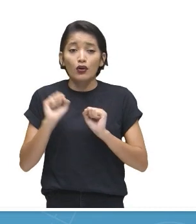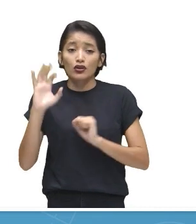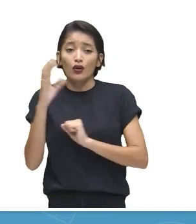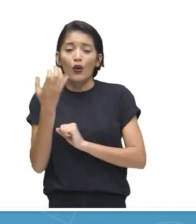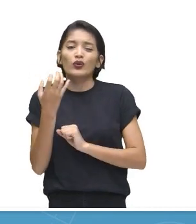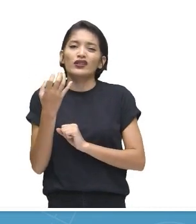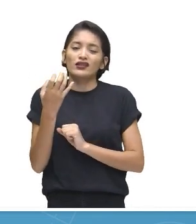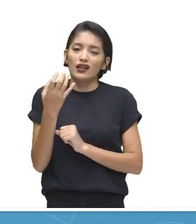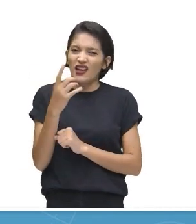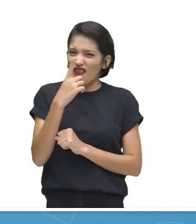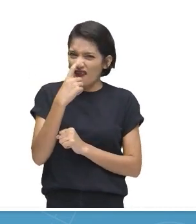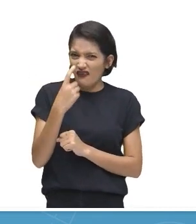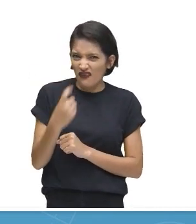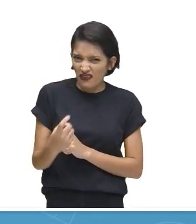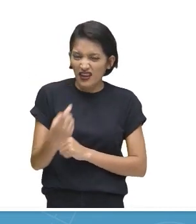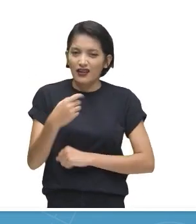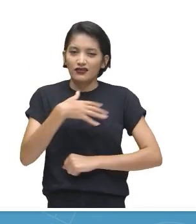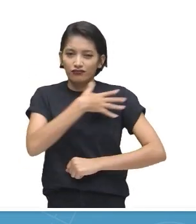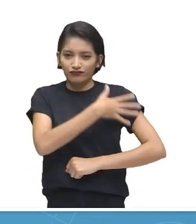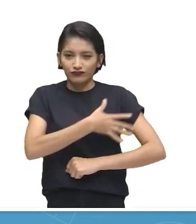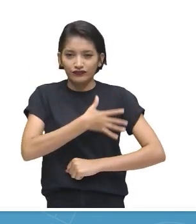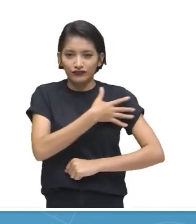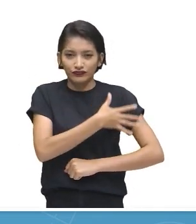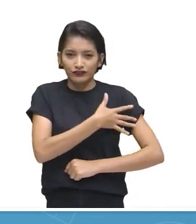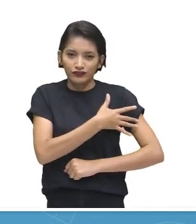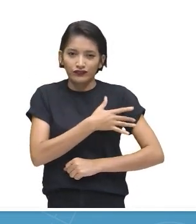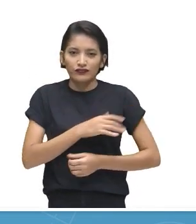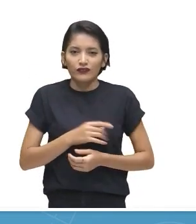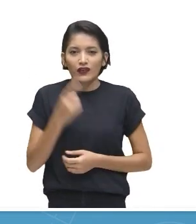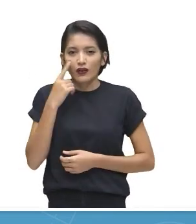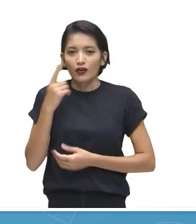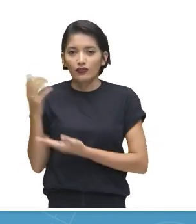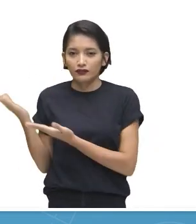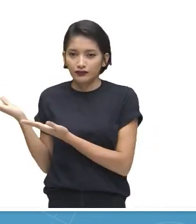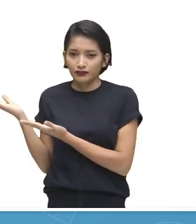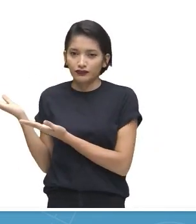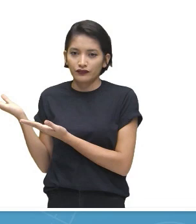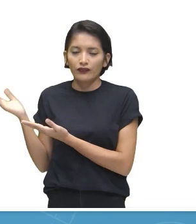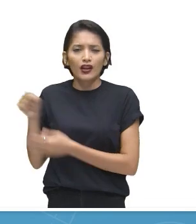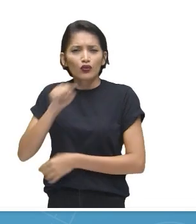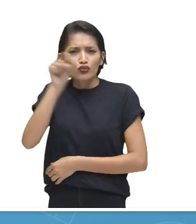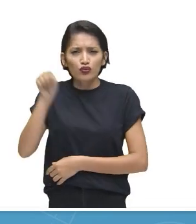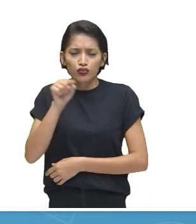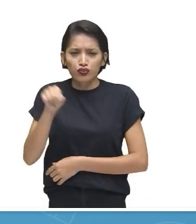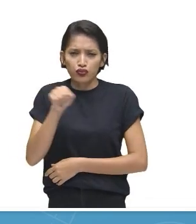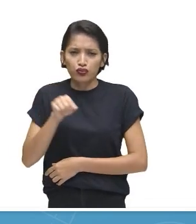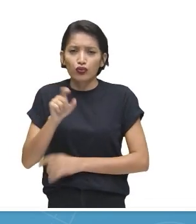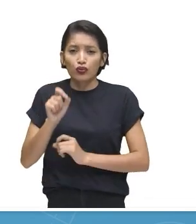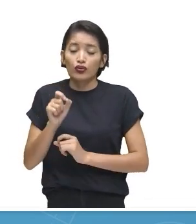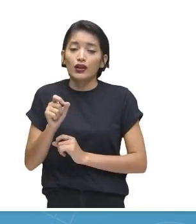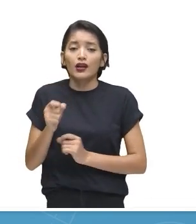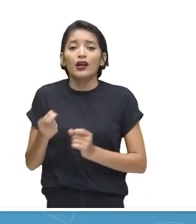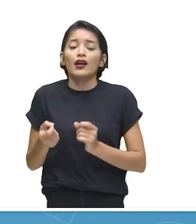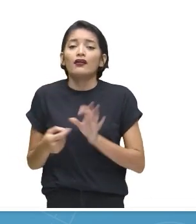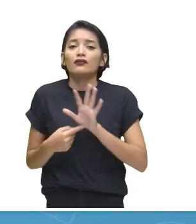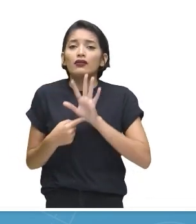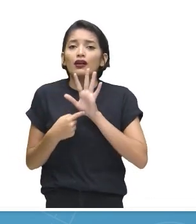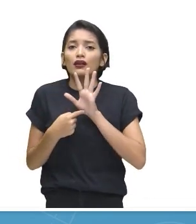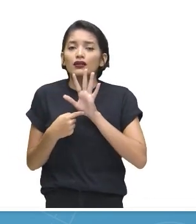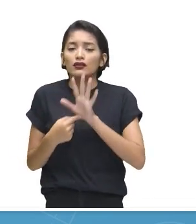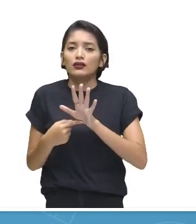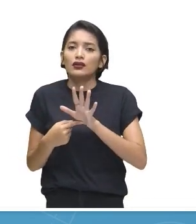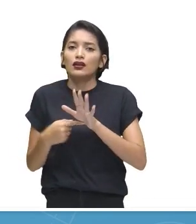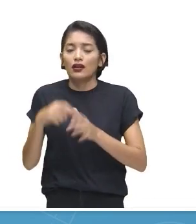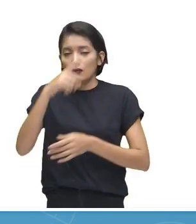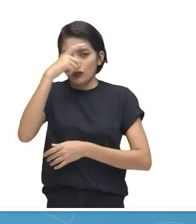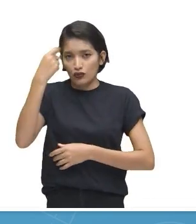que a gente está observando aqui, ó. Essa glândula aí enroladinha, né? Você está observando, e ela vai eliminar ali suor